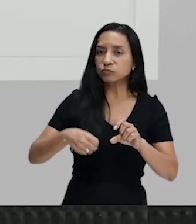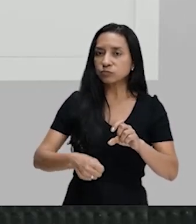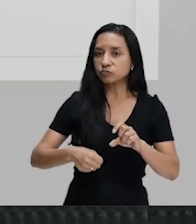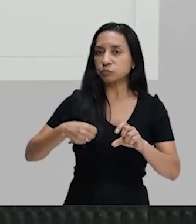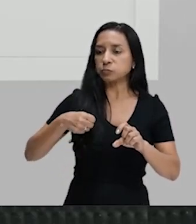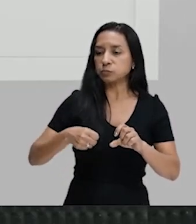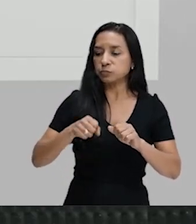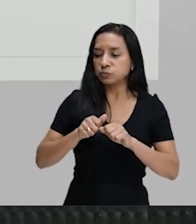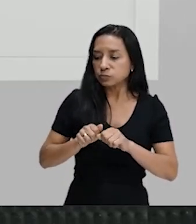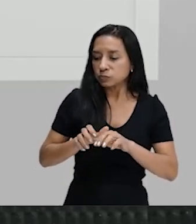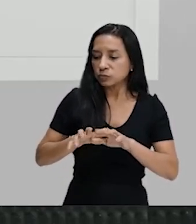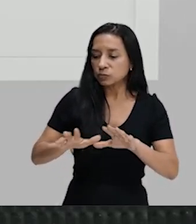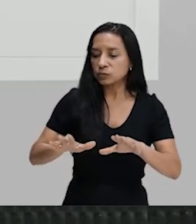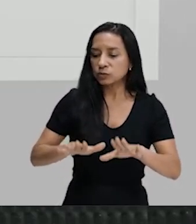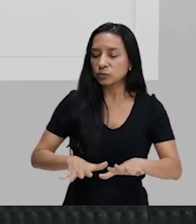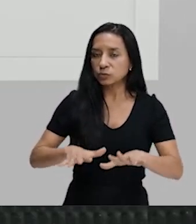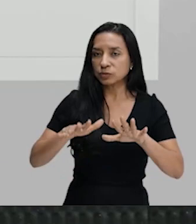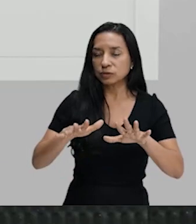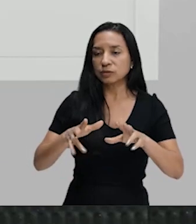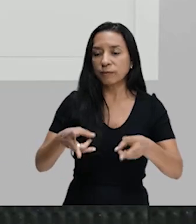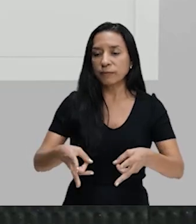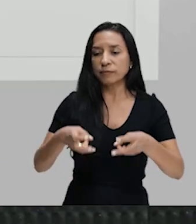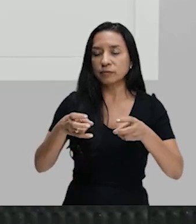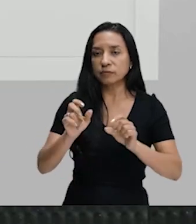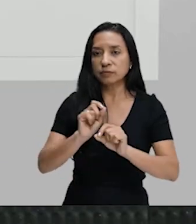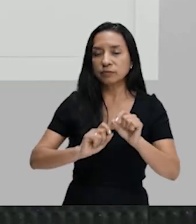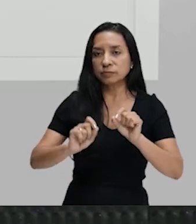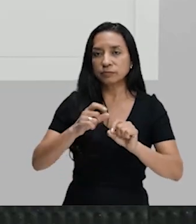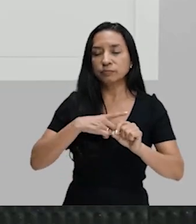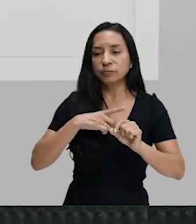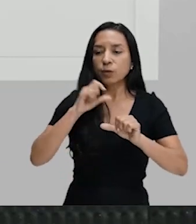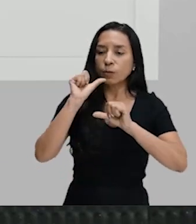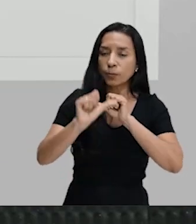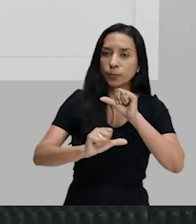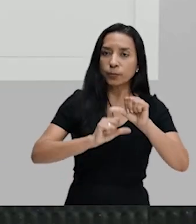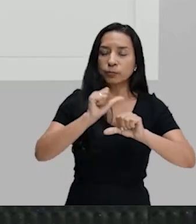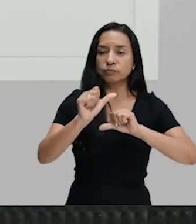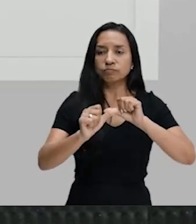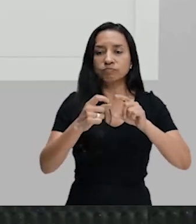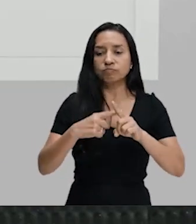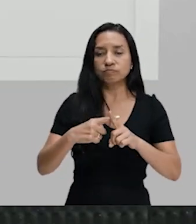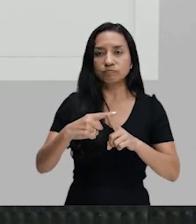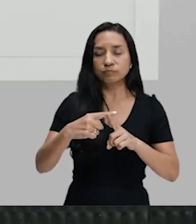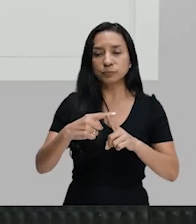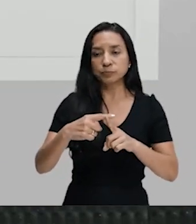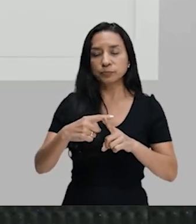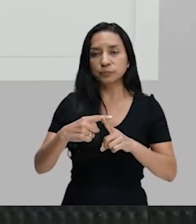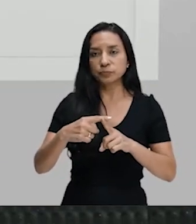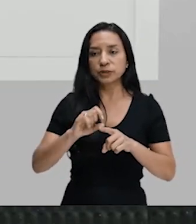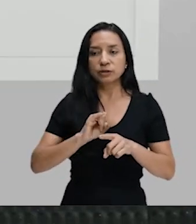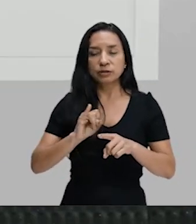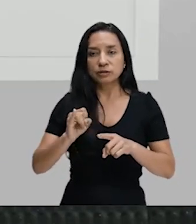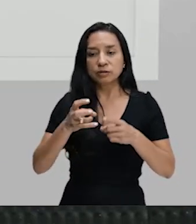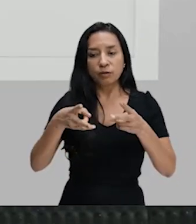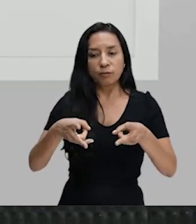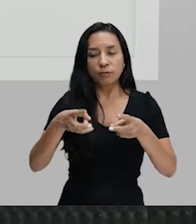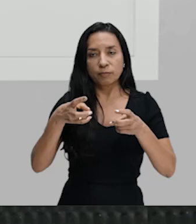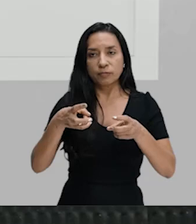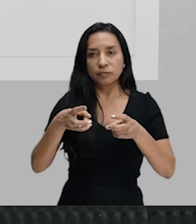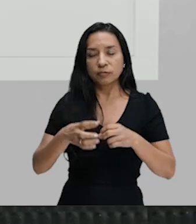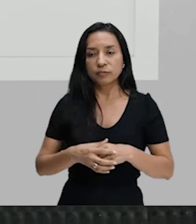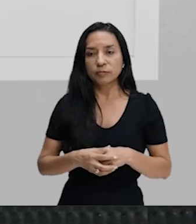você expande o gás interno, você percebe que ali também há uma mudança na temperatura. Isso você percebe no